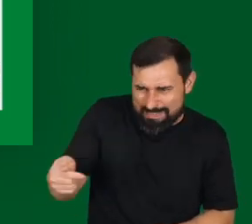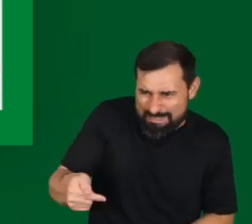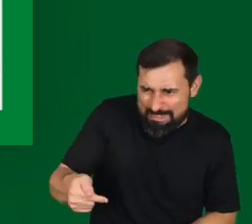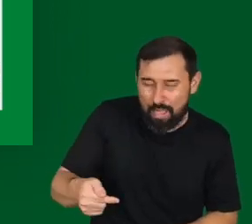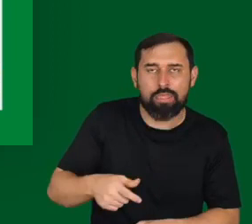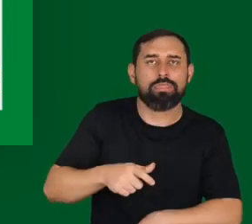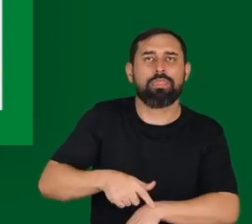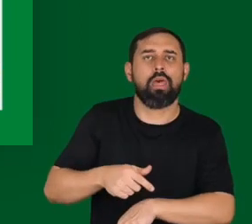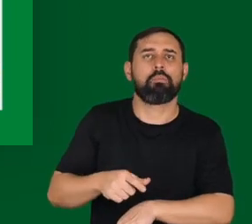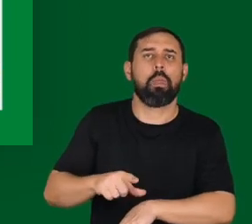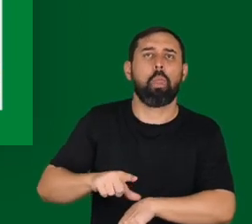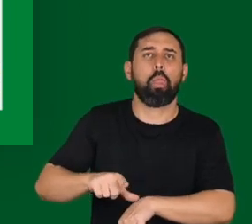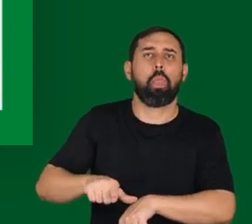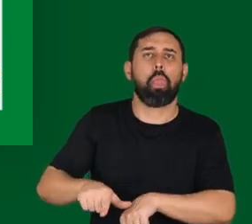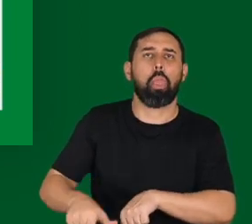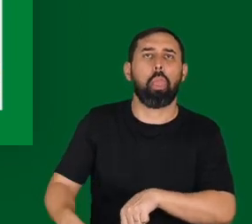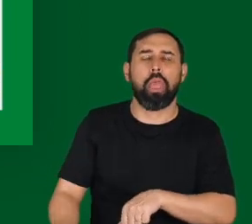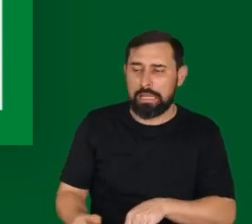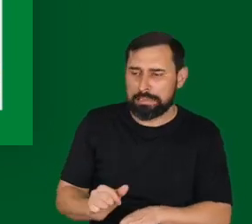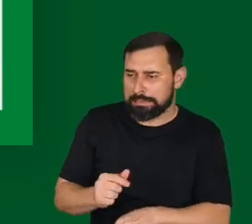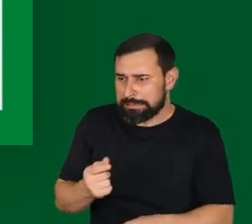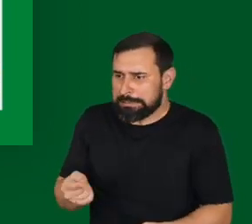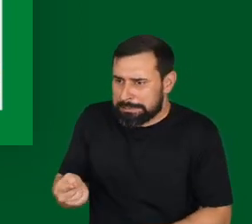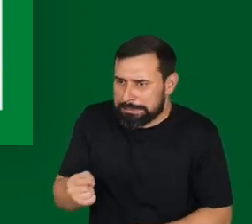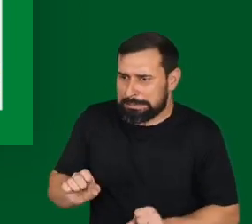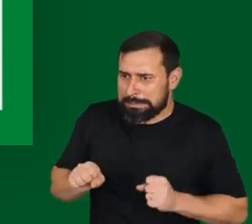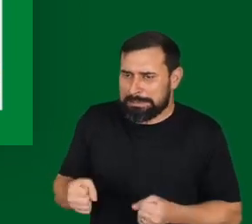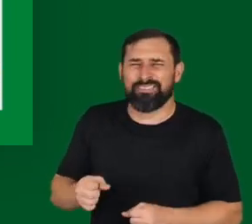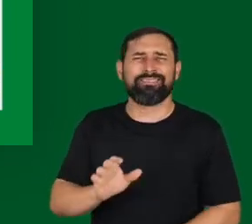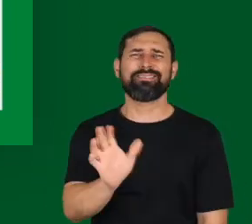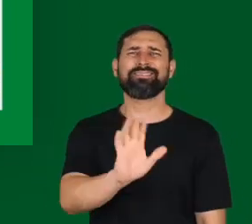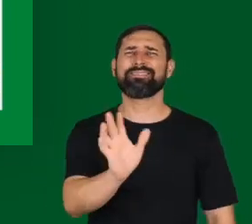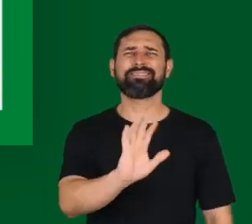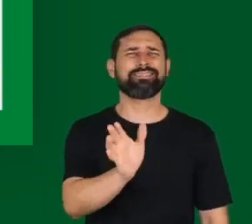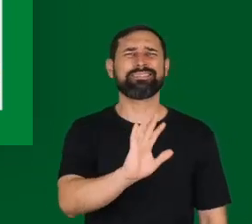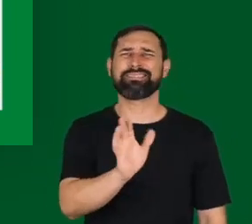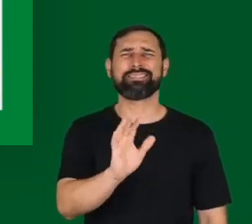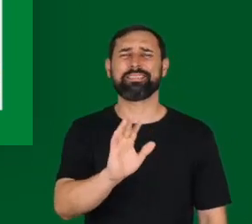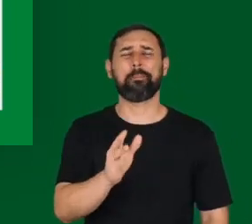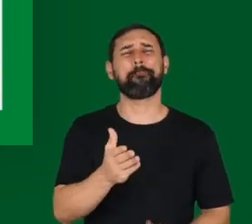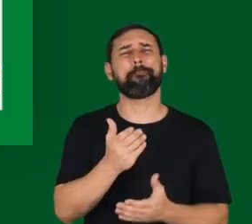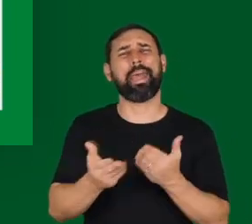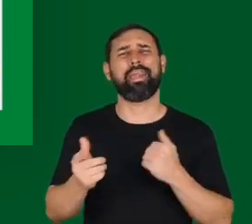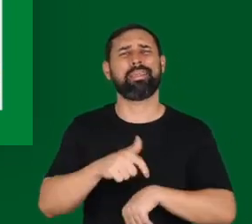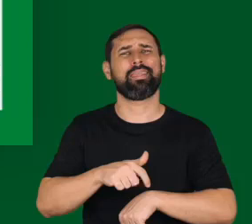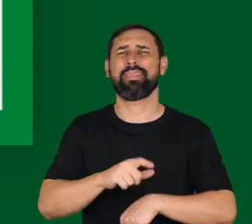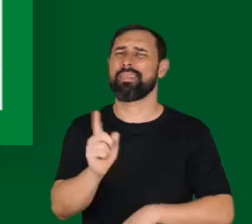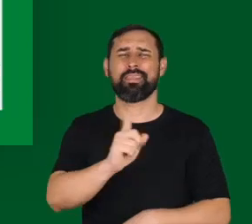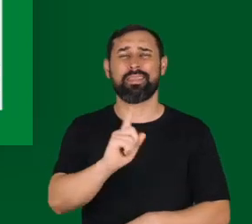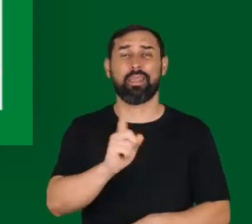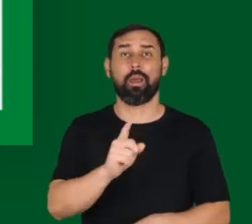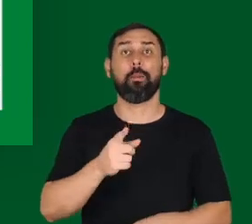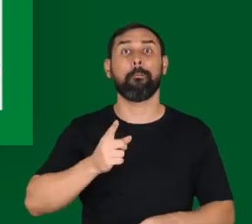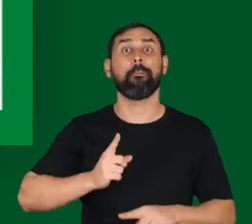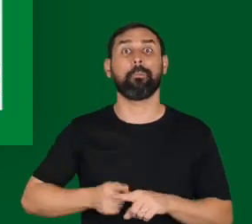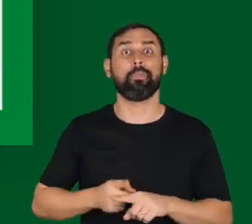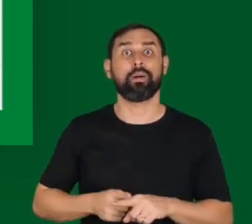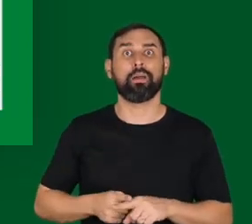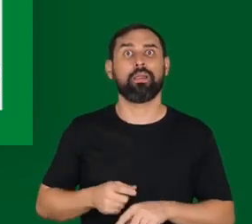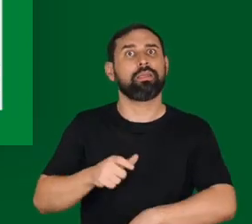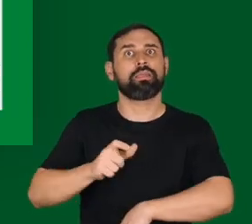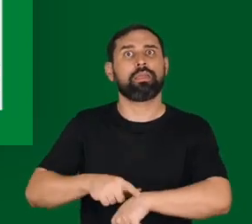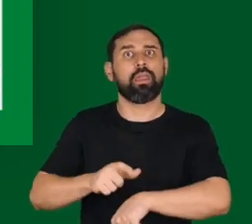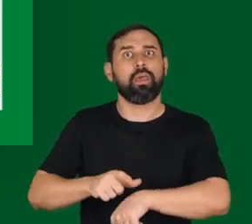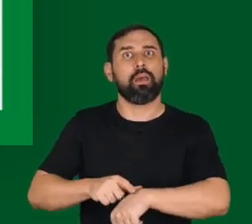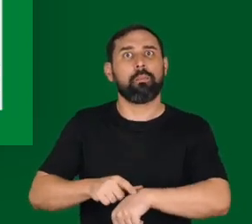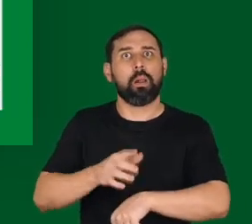garroteou, observou ali, não achou, não fique perdendo tempo na cena tentando puncionar acesso venoso. Por quê? A punção